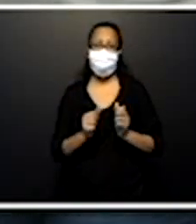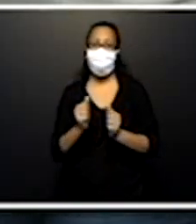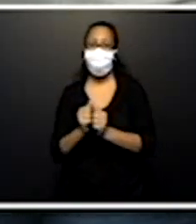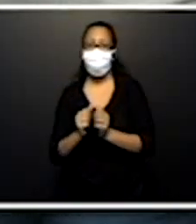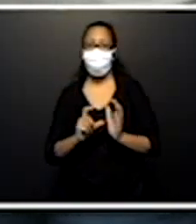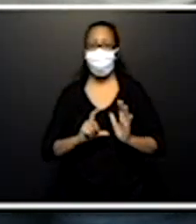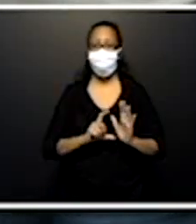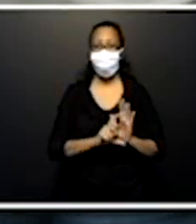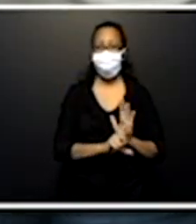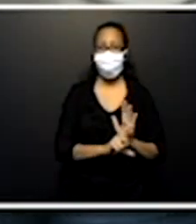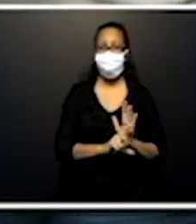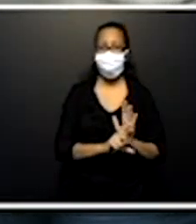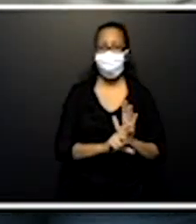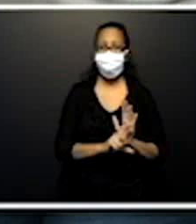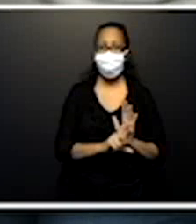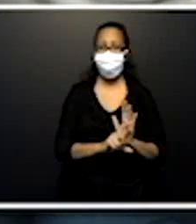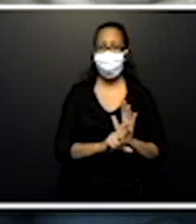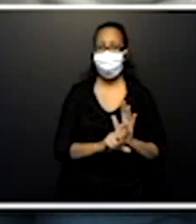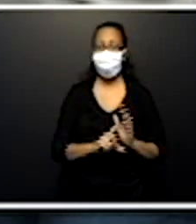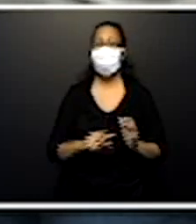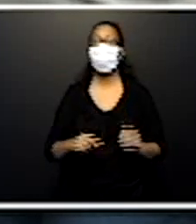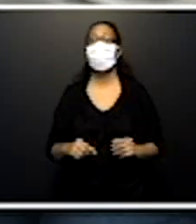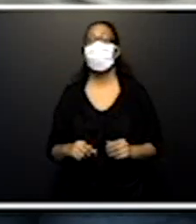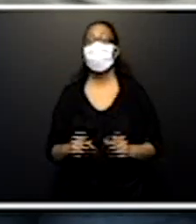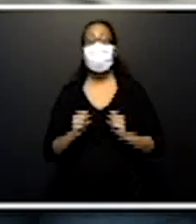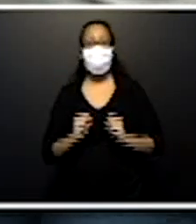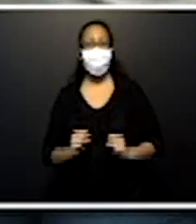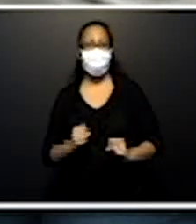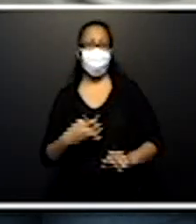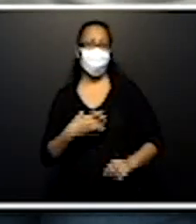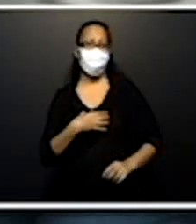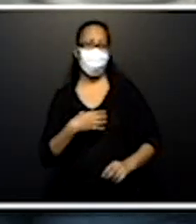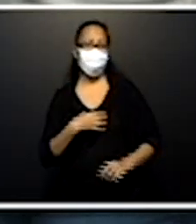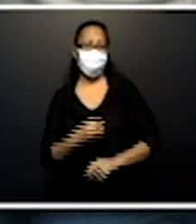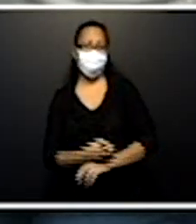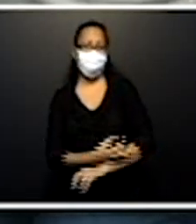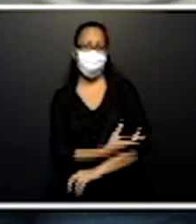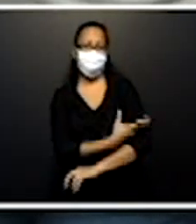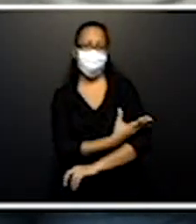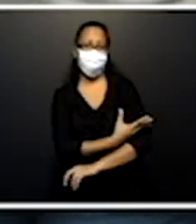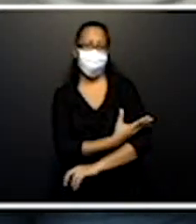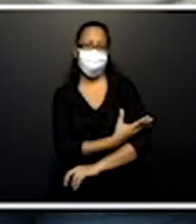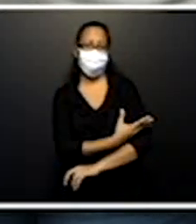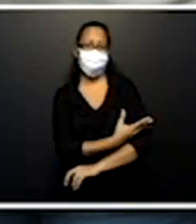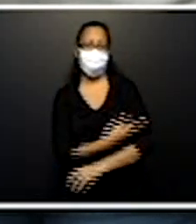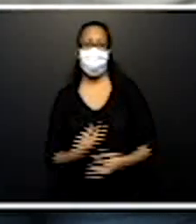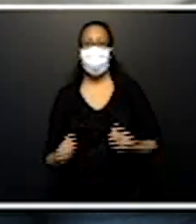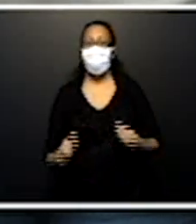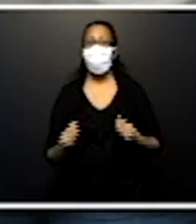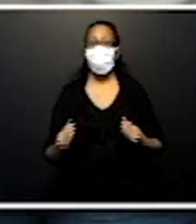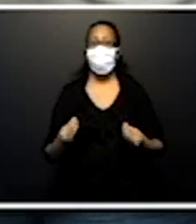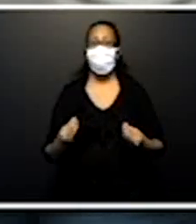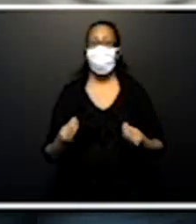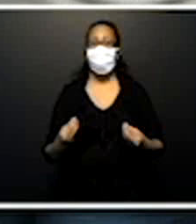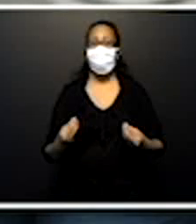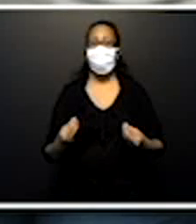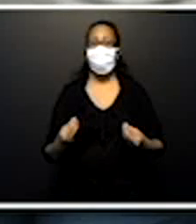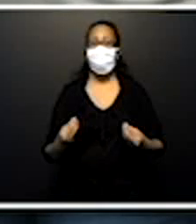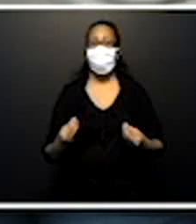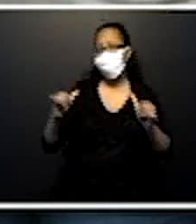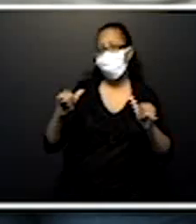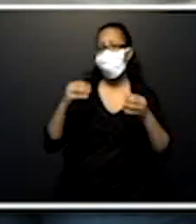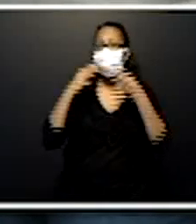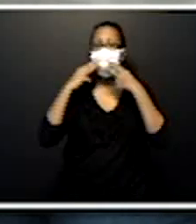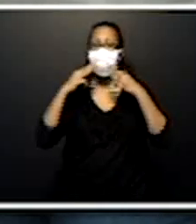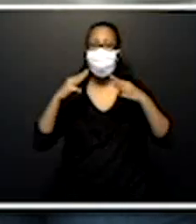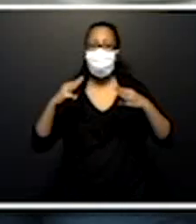a finalidade de sensibilizar, e também eu vou me preocupar com o como dizer, transmitir aquela mensagem